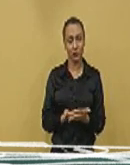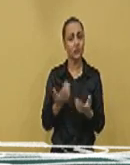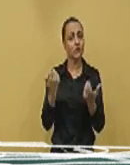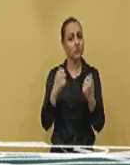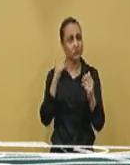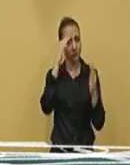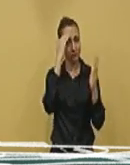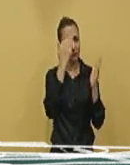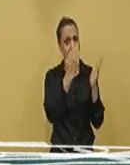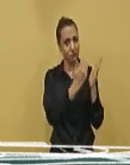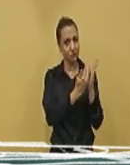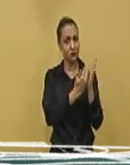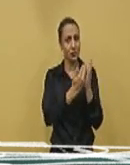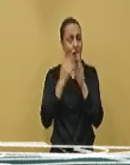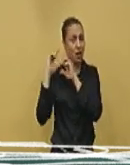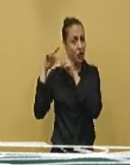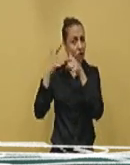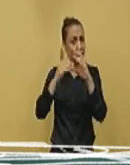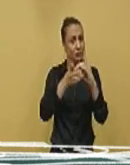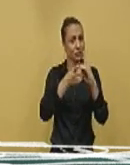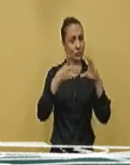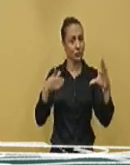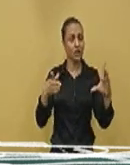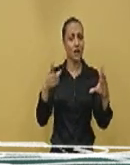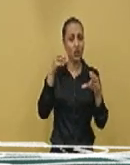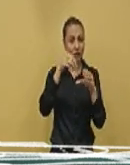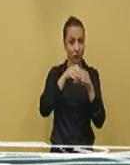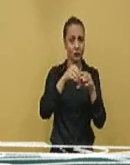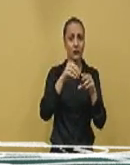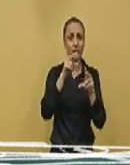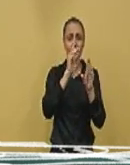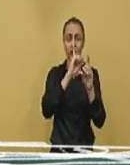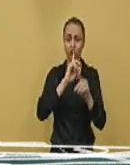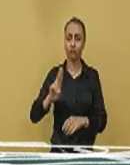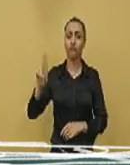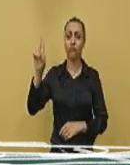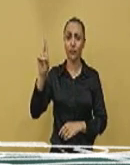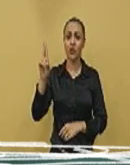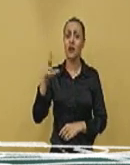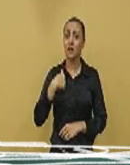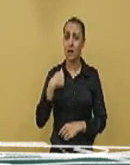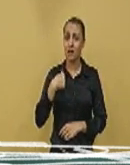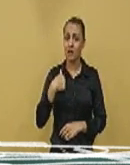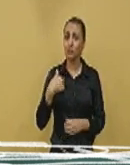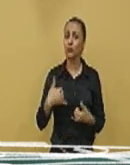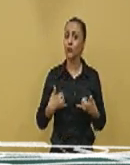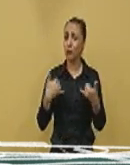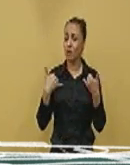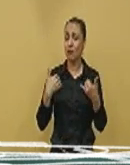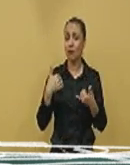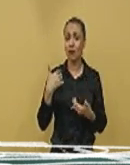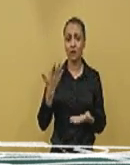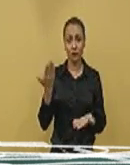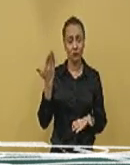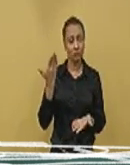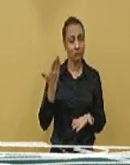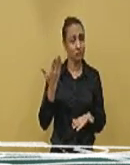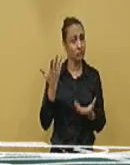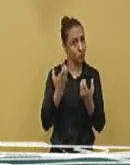respeitar a tradição democrática da nossa universidade, e isso é ponto de honra que nós devemos assumir.